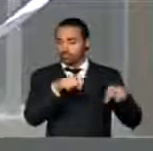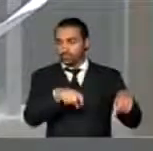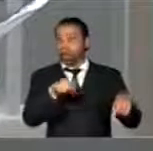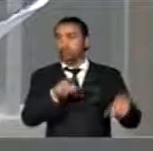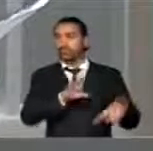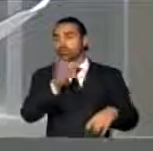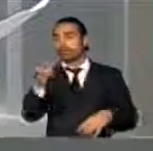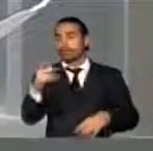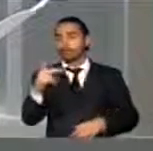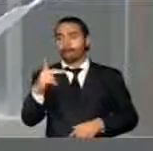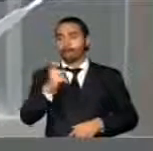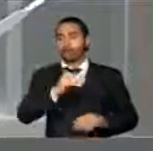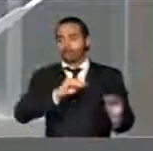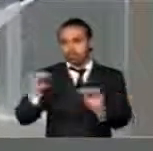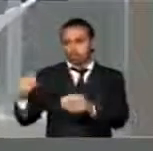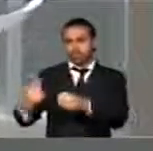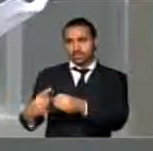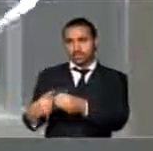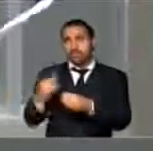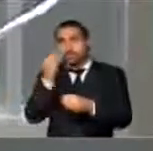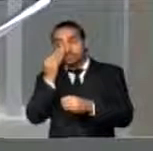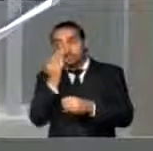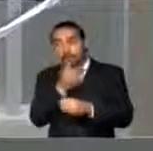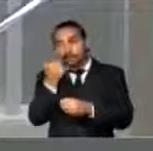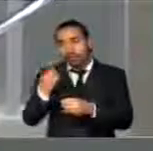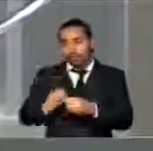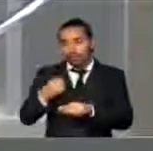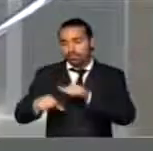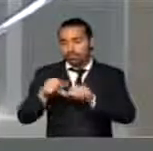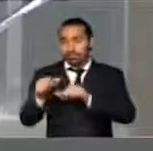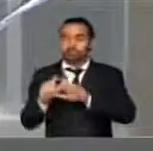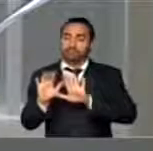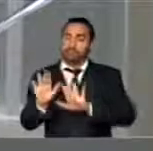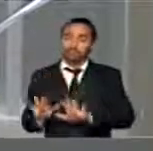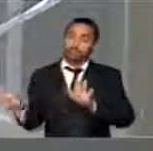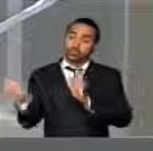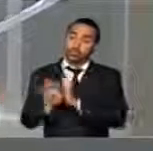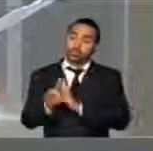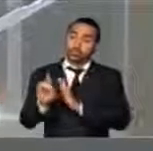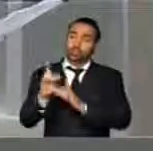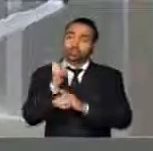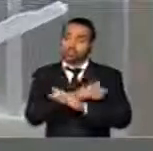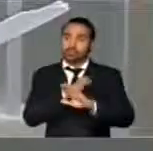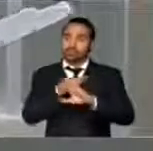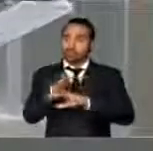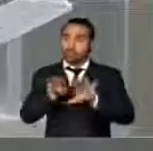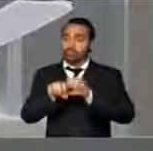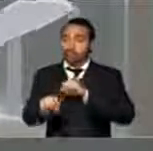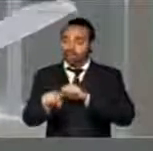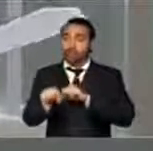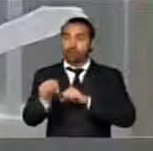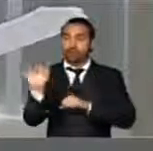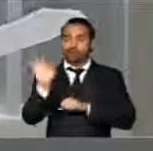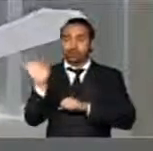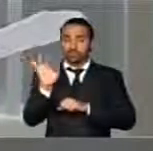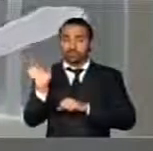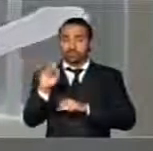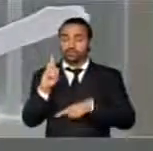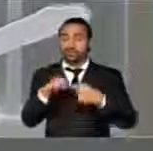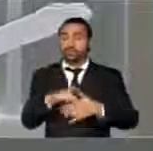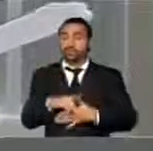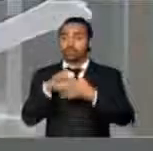Paragominas em busca de uma vida melhor, os seus pais, e lá, depois de chegar a uma faculdade, uma universidade, se tornou